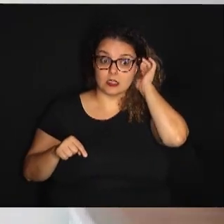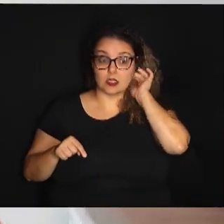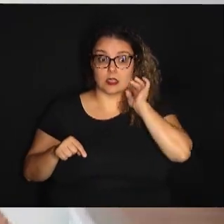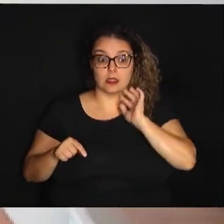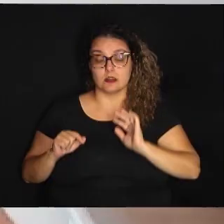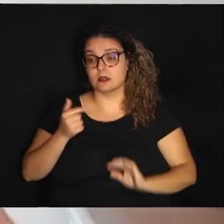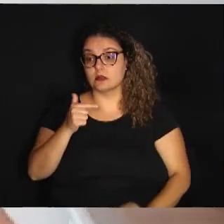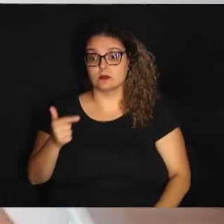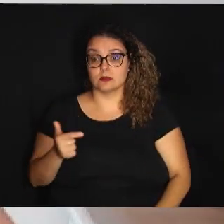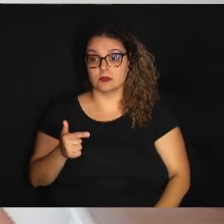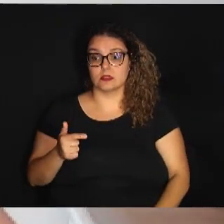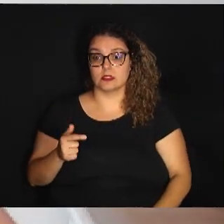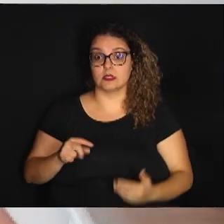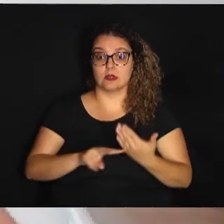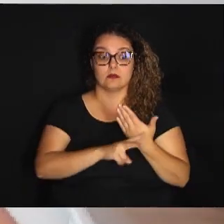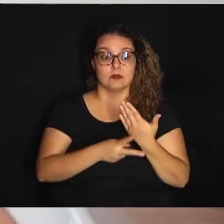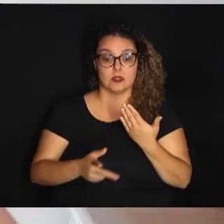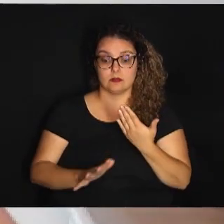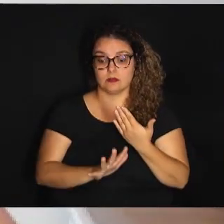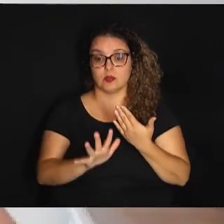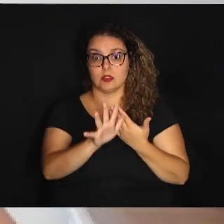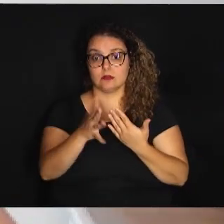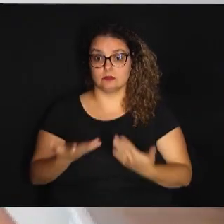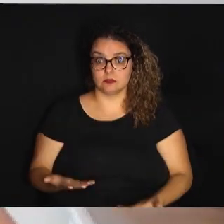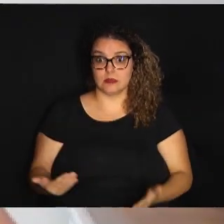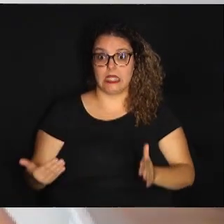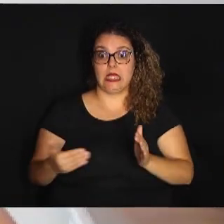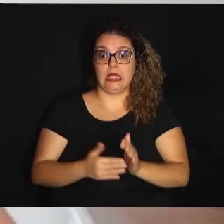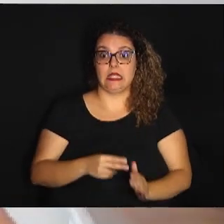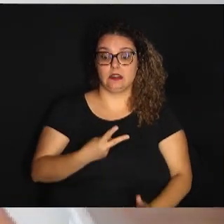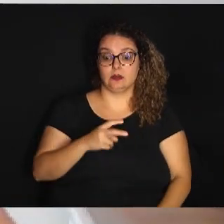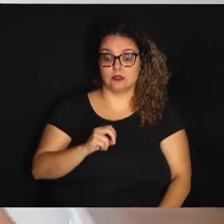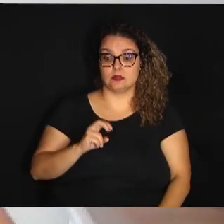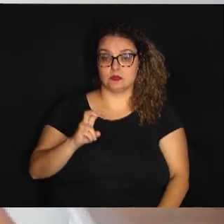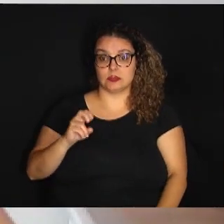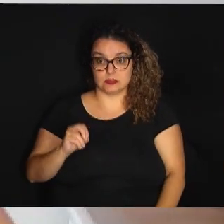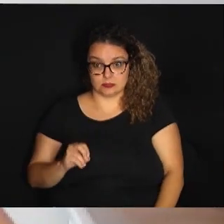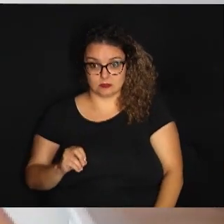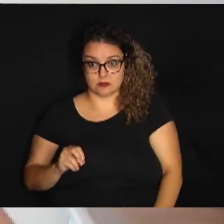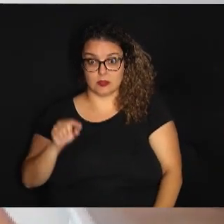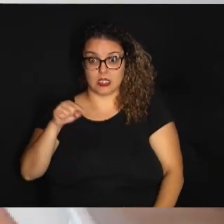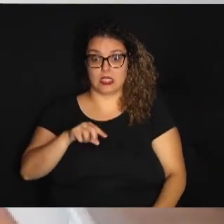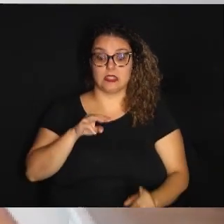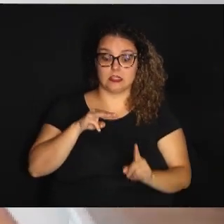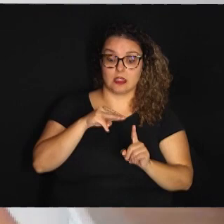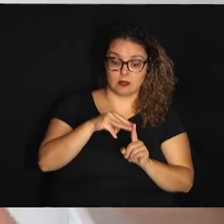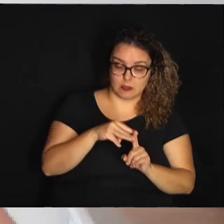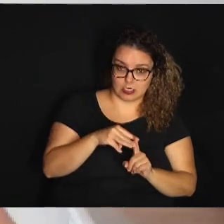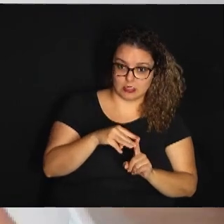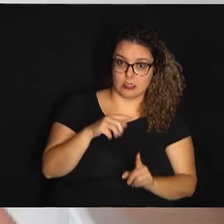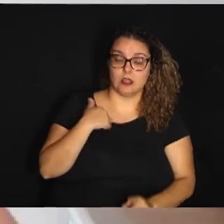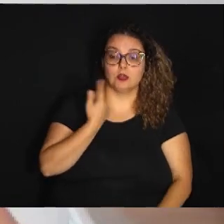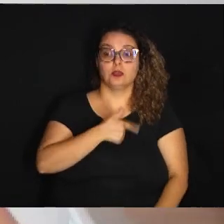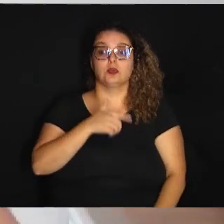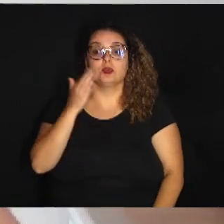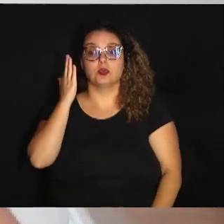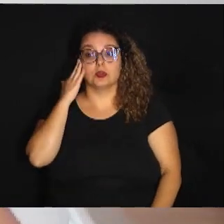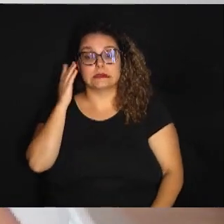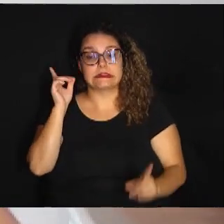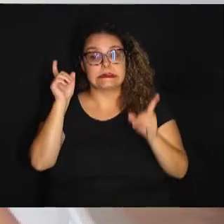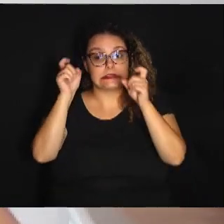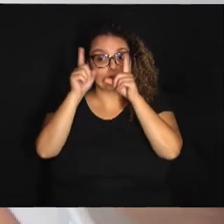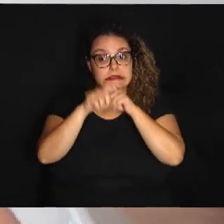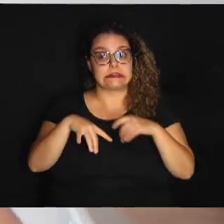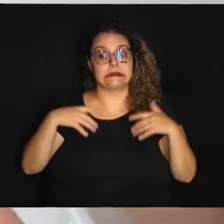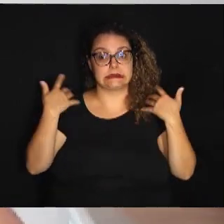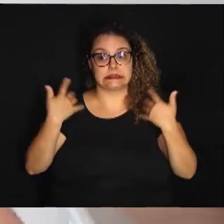realmente ali você não ter mais emissões, você gerar as emissões até 2050. Então, esta é a meta. A gente